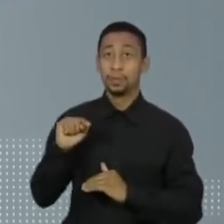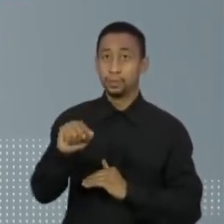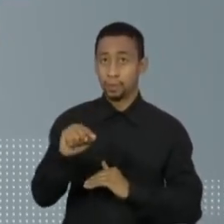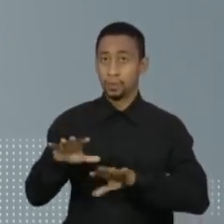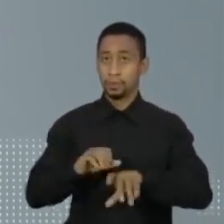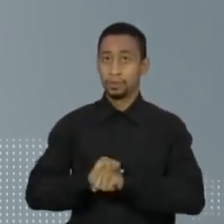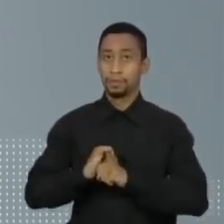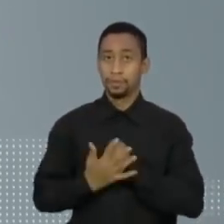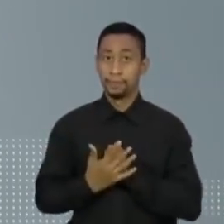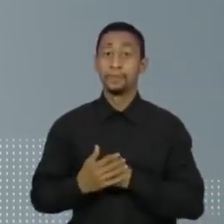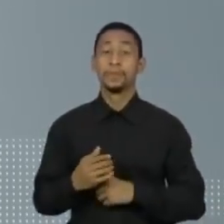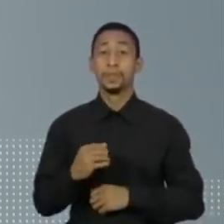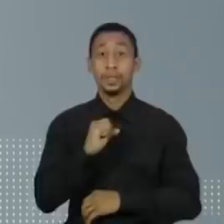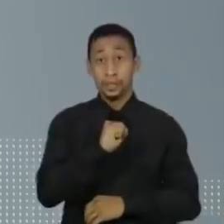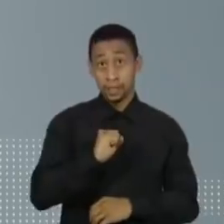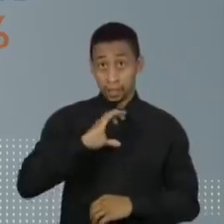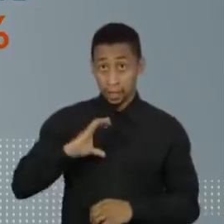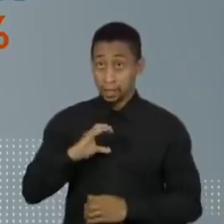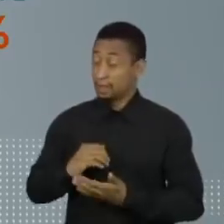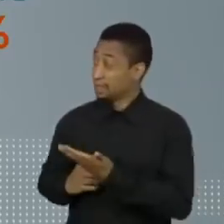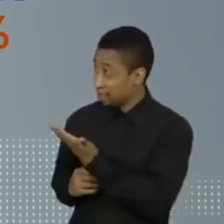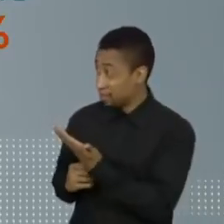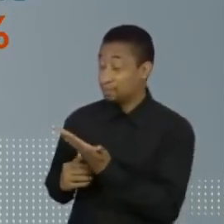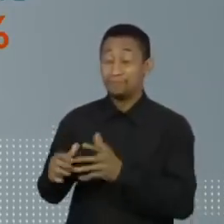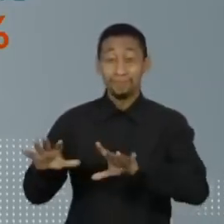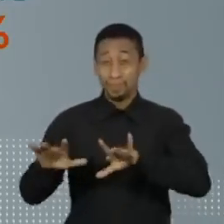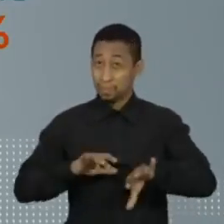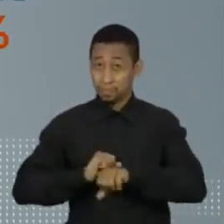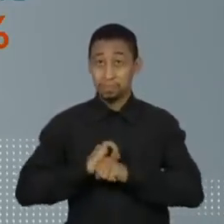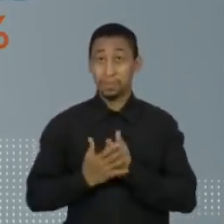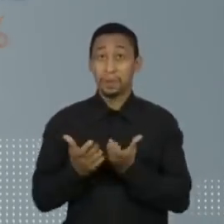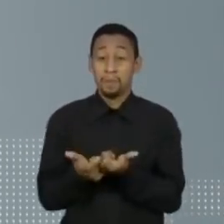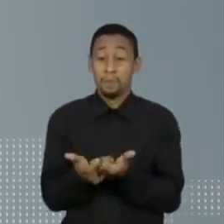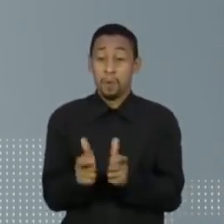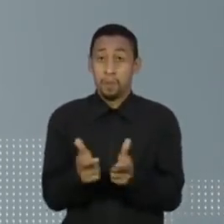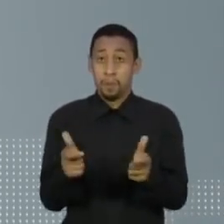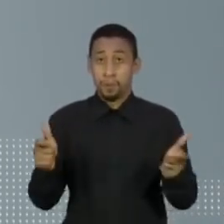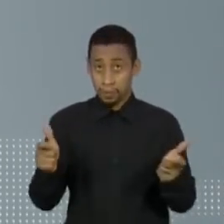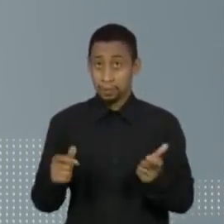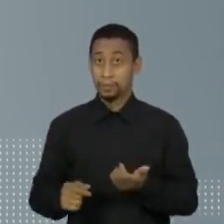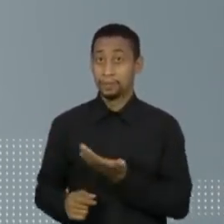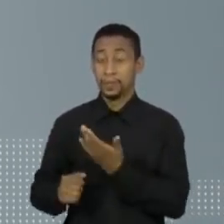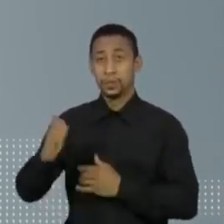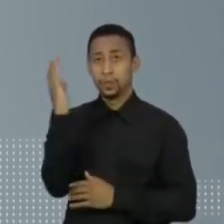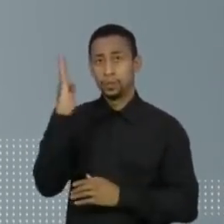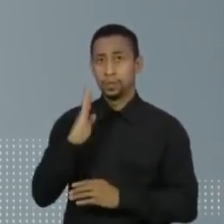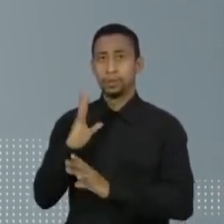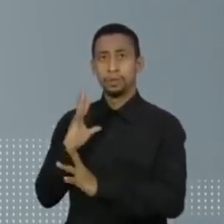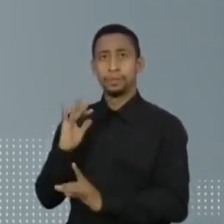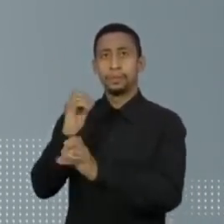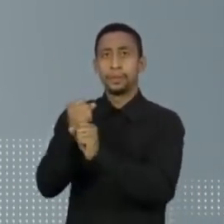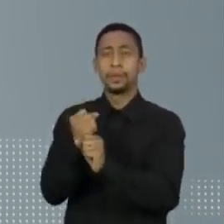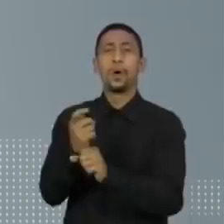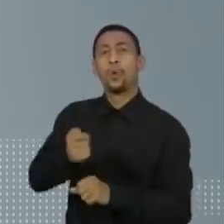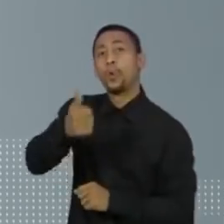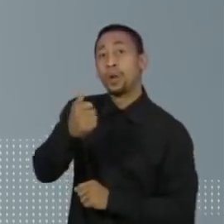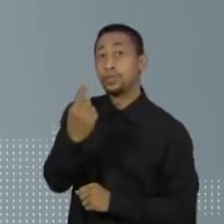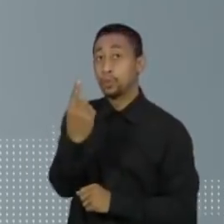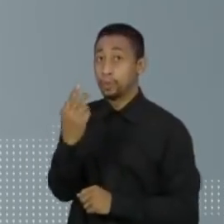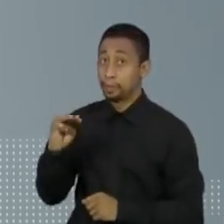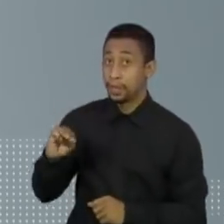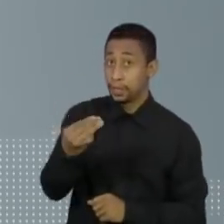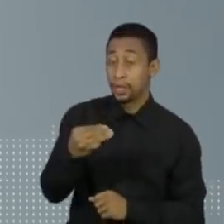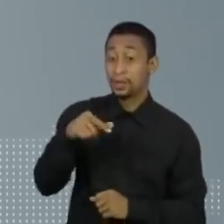de 900 mil o próximo estado a romper essa barreira será Santa Catarina em todo o país são quase 1